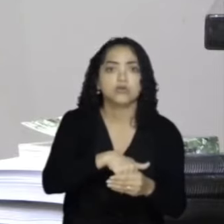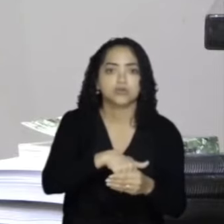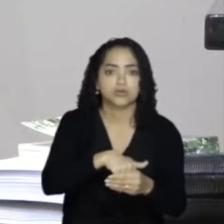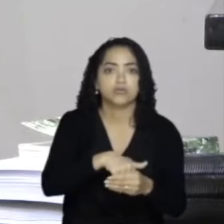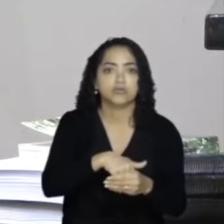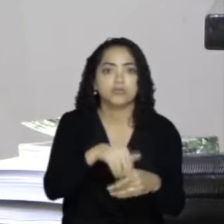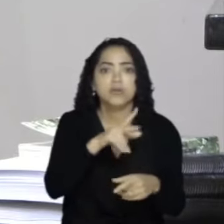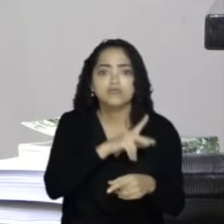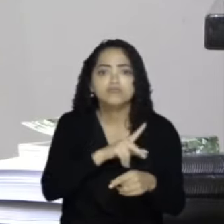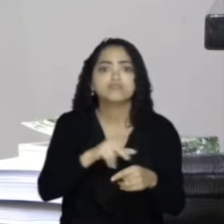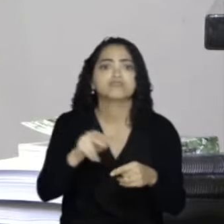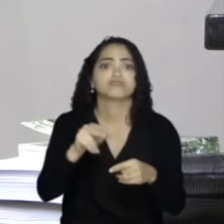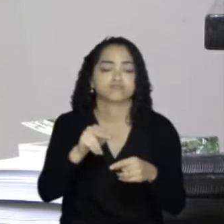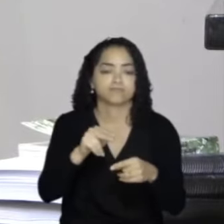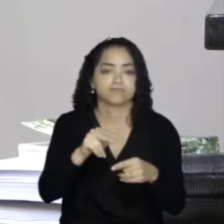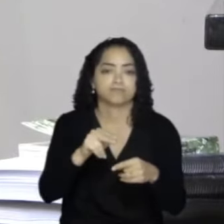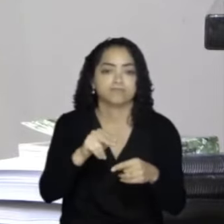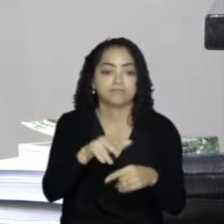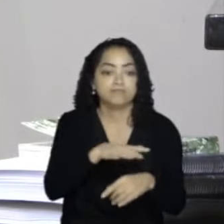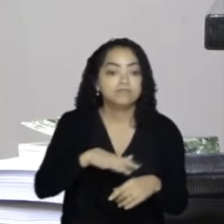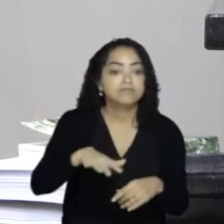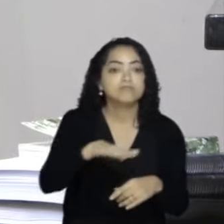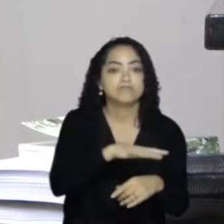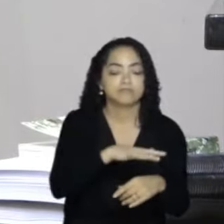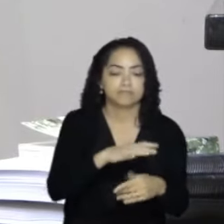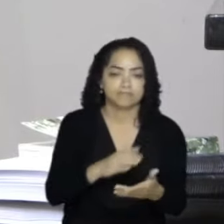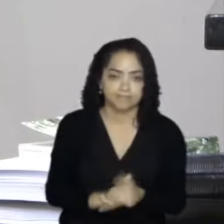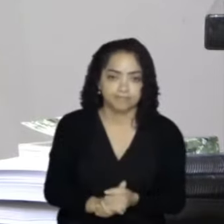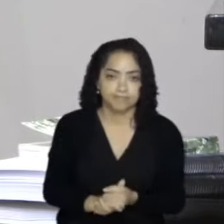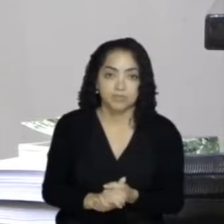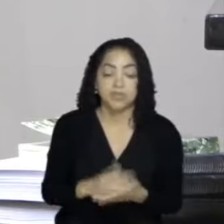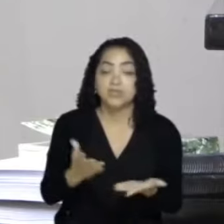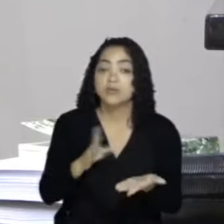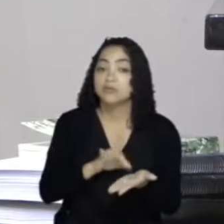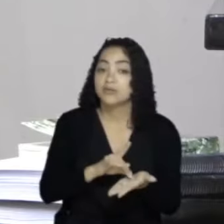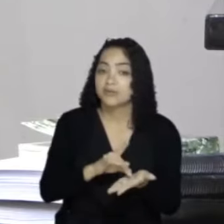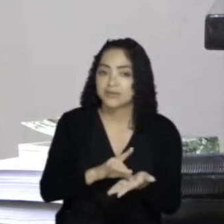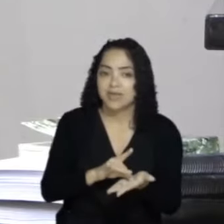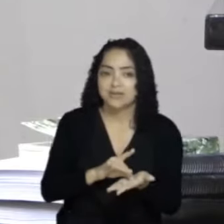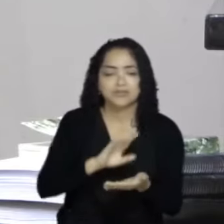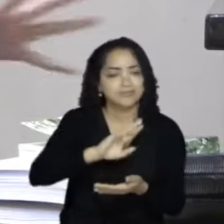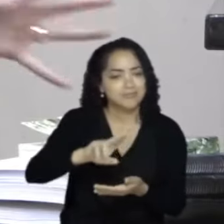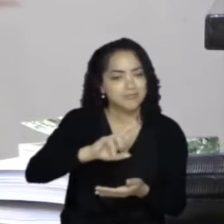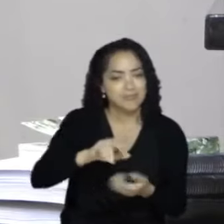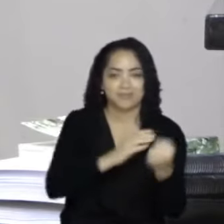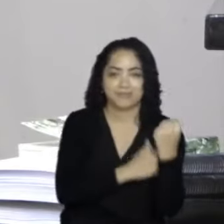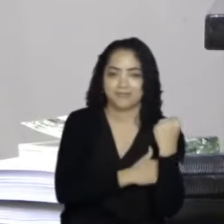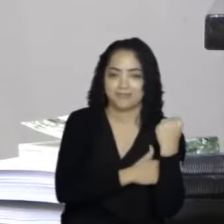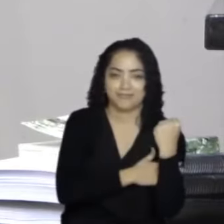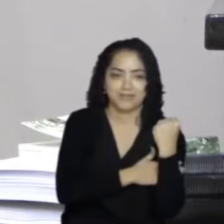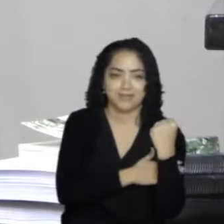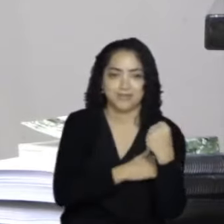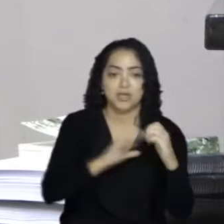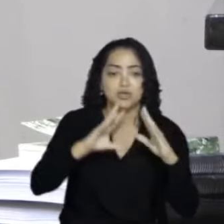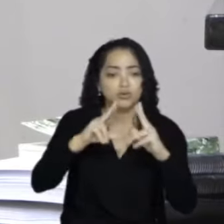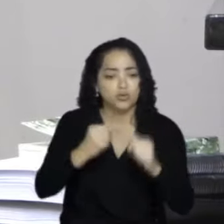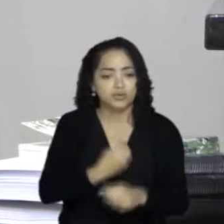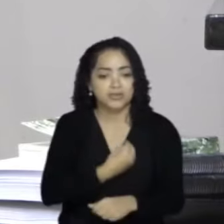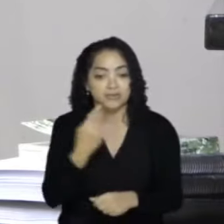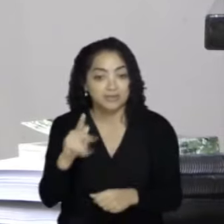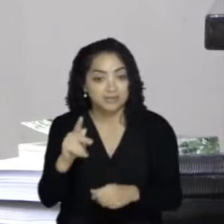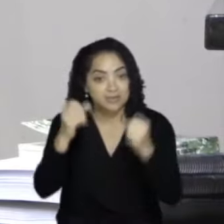do que das próprias feministas, outra coisa que eu sempre digo aqui. Então, na verdade, Antonieta não era feminista. Toda a bibliografia que fala